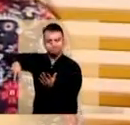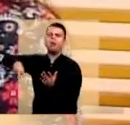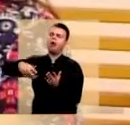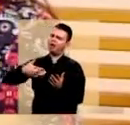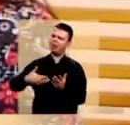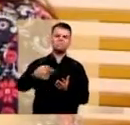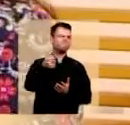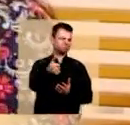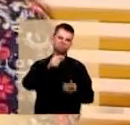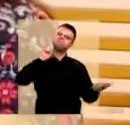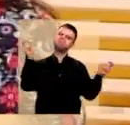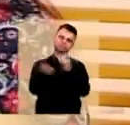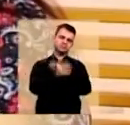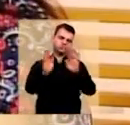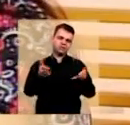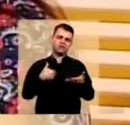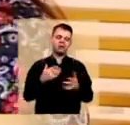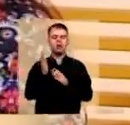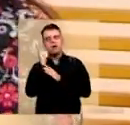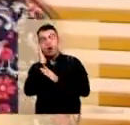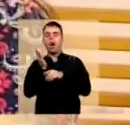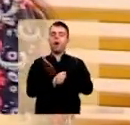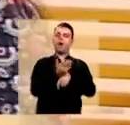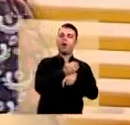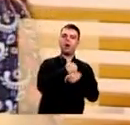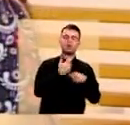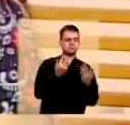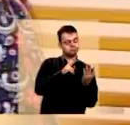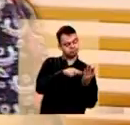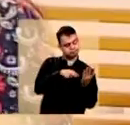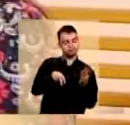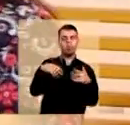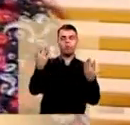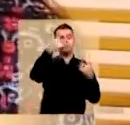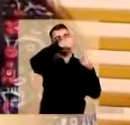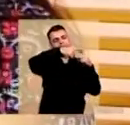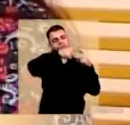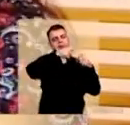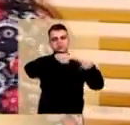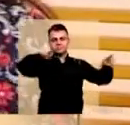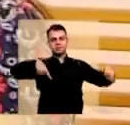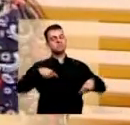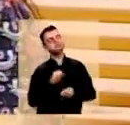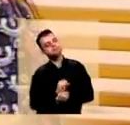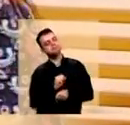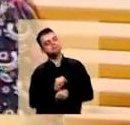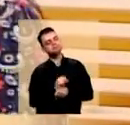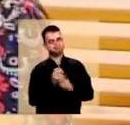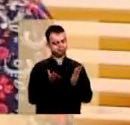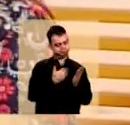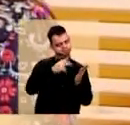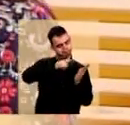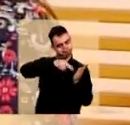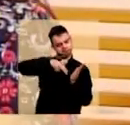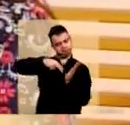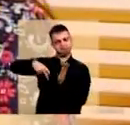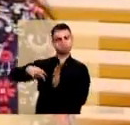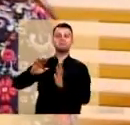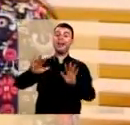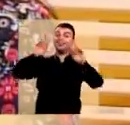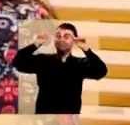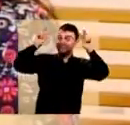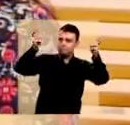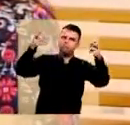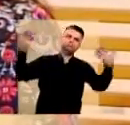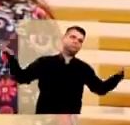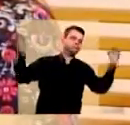gente consegue se adaptar. Então, toda vez antes de dormir, ou você está no consultório, você está lá com o seu livro. E agora, o que eu